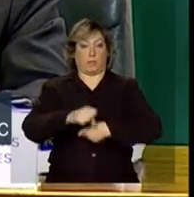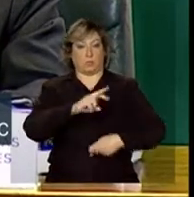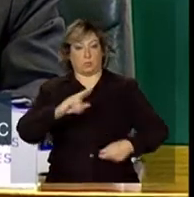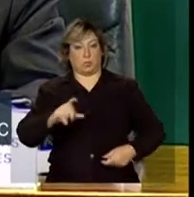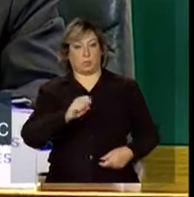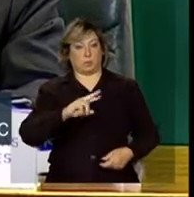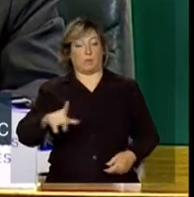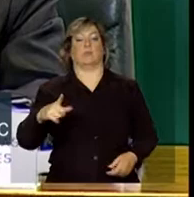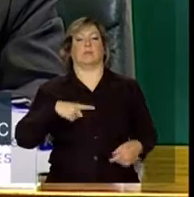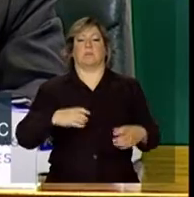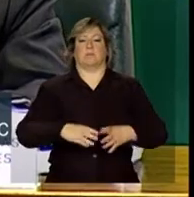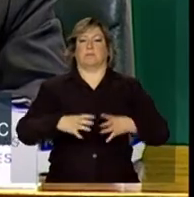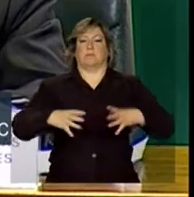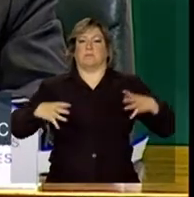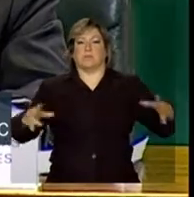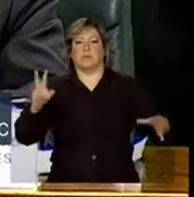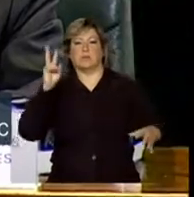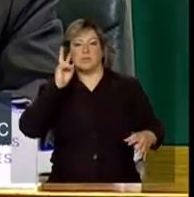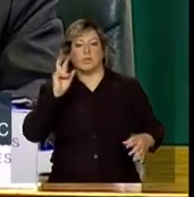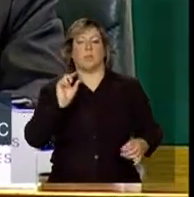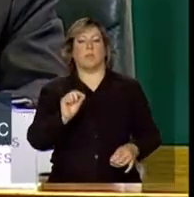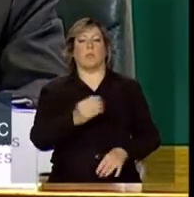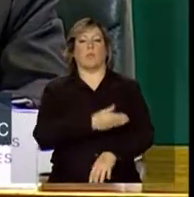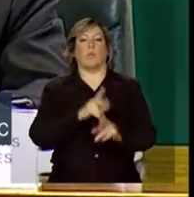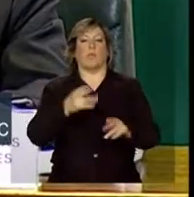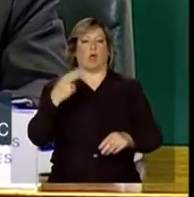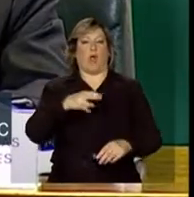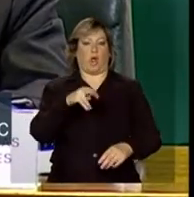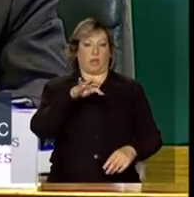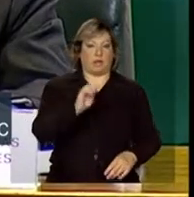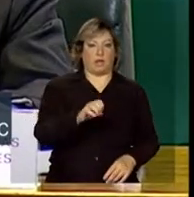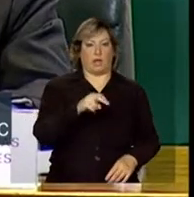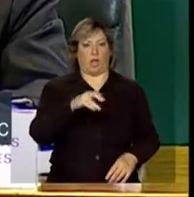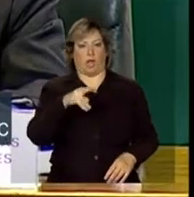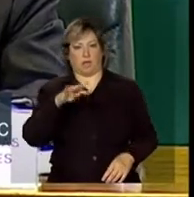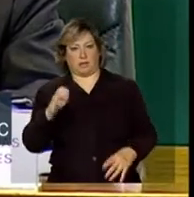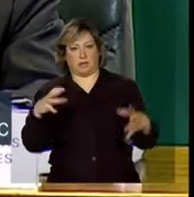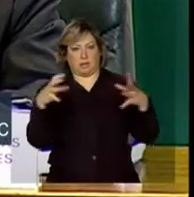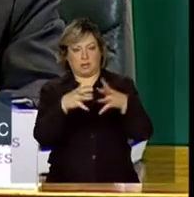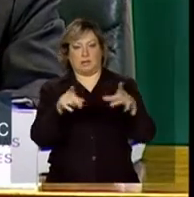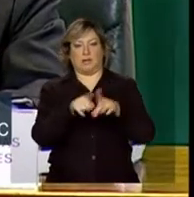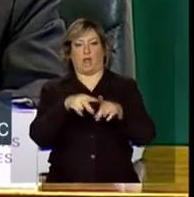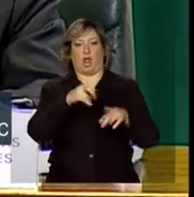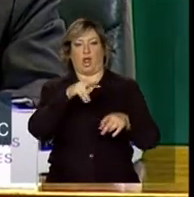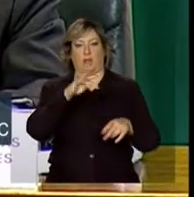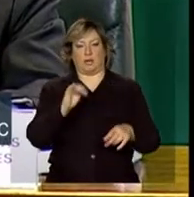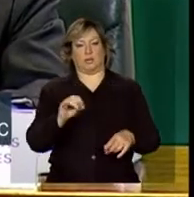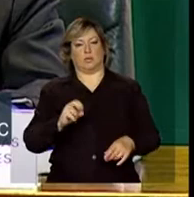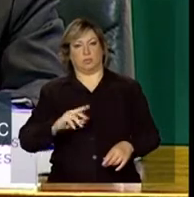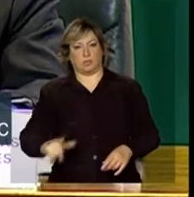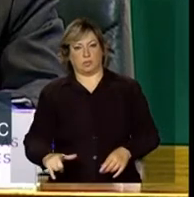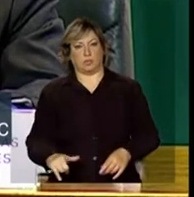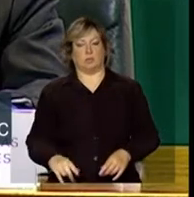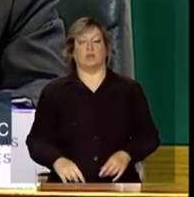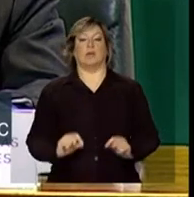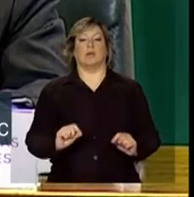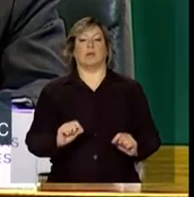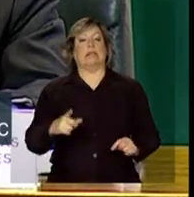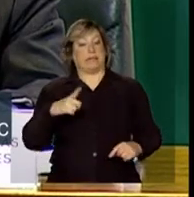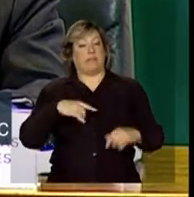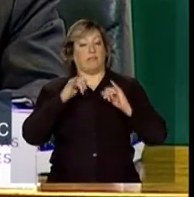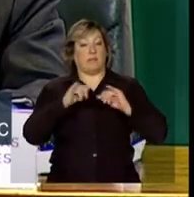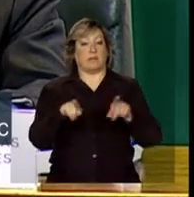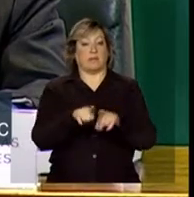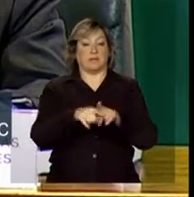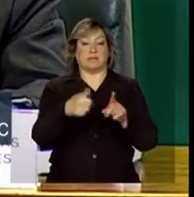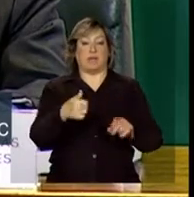ritmo superior ao dos fluxos tradicionais Norte e Norte Sul segundo a unidade 19%